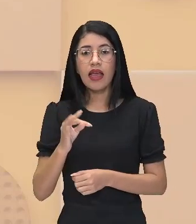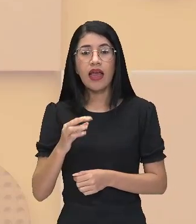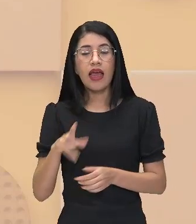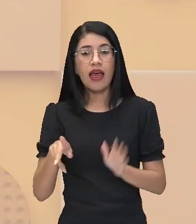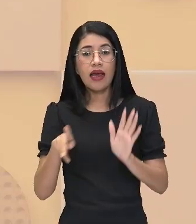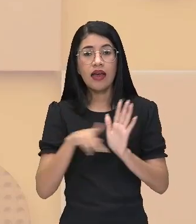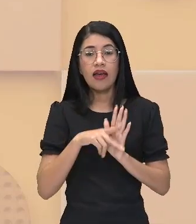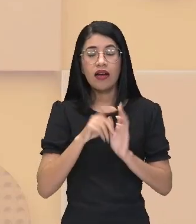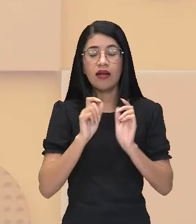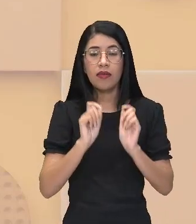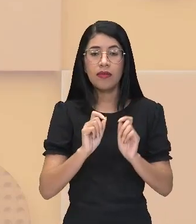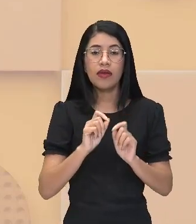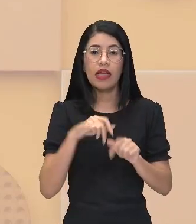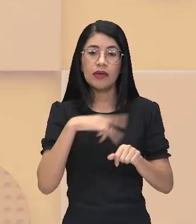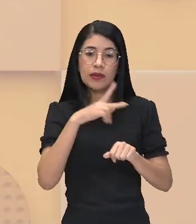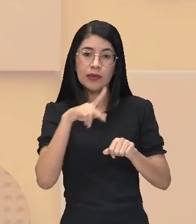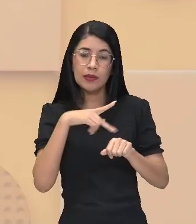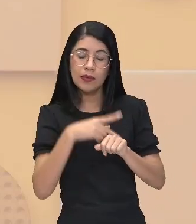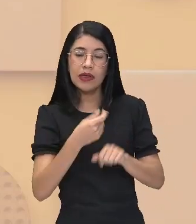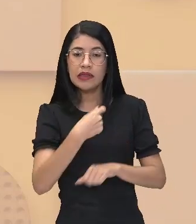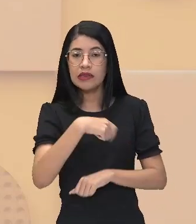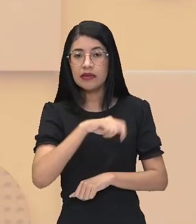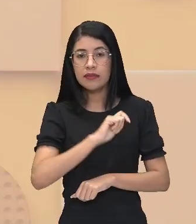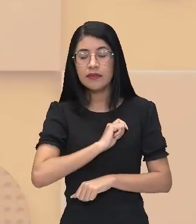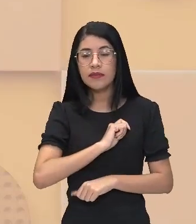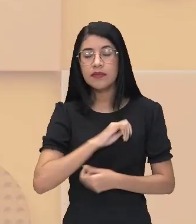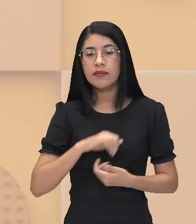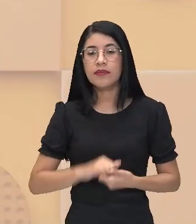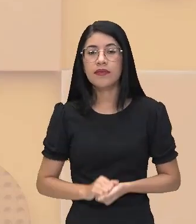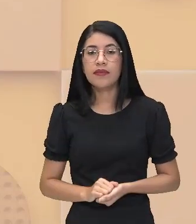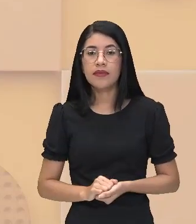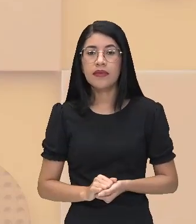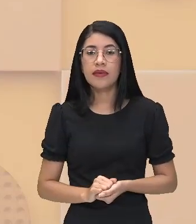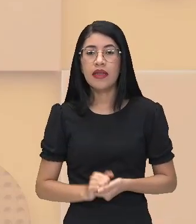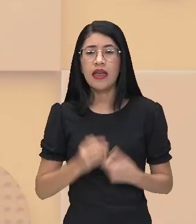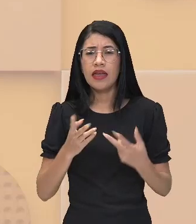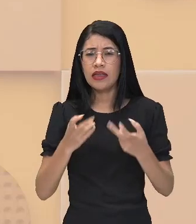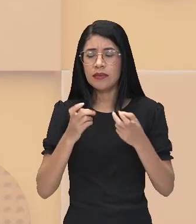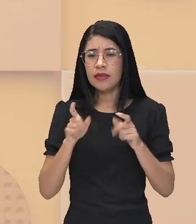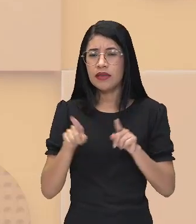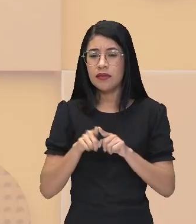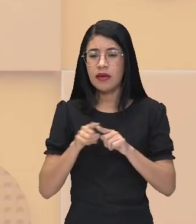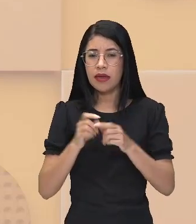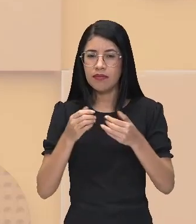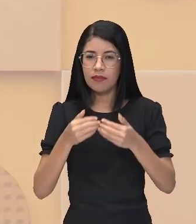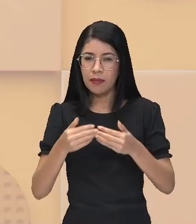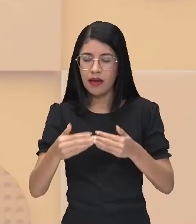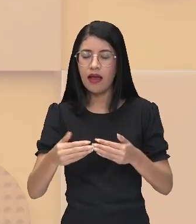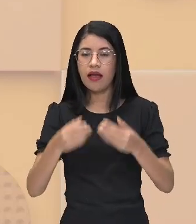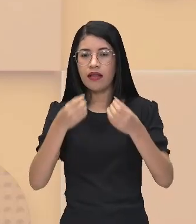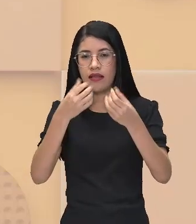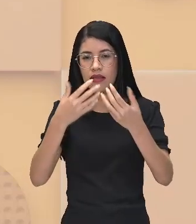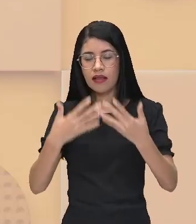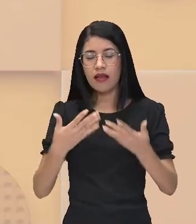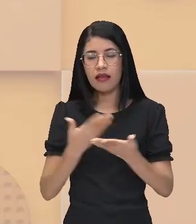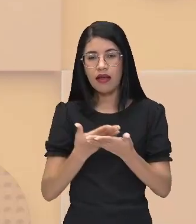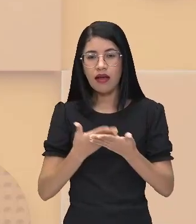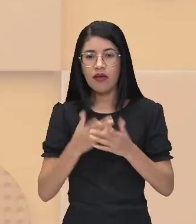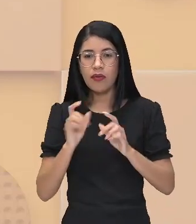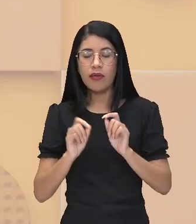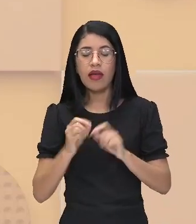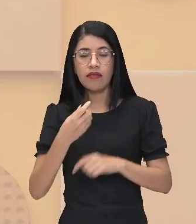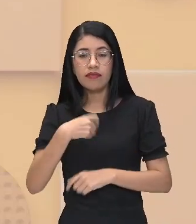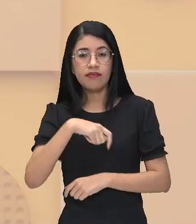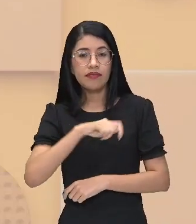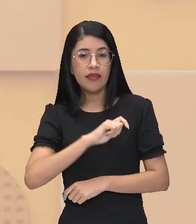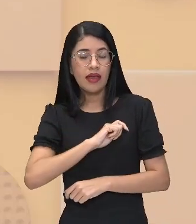região pertenceria à Espanha. E aí a gente vai observar no decorrer da aula. Uma vez que a Espanha,